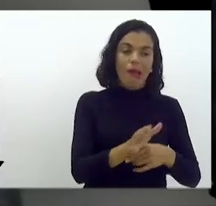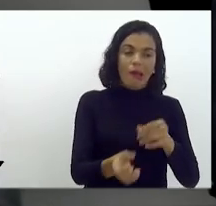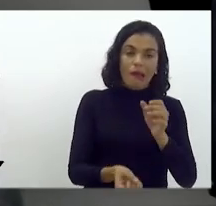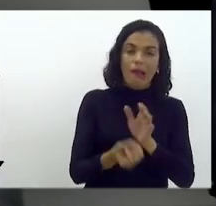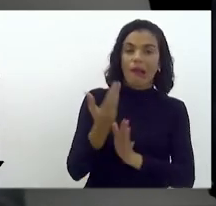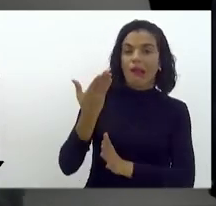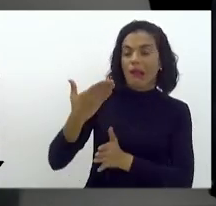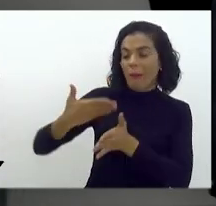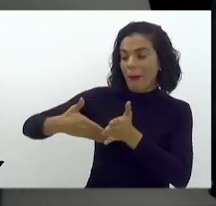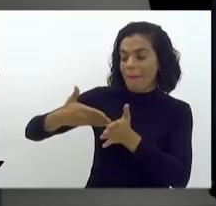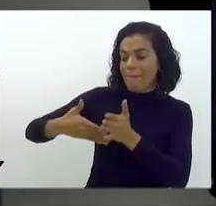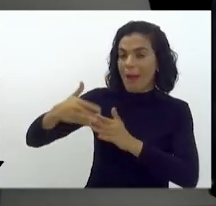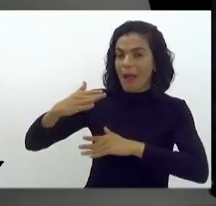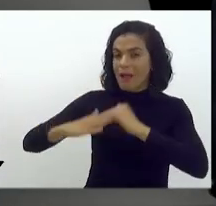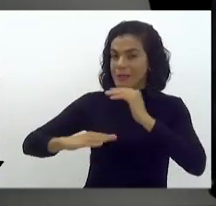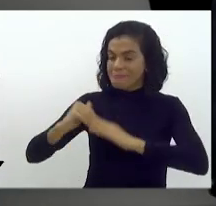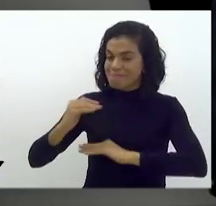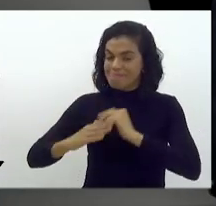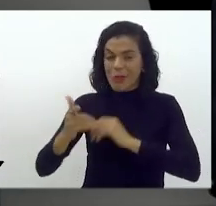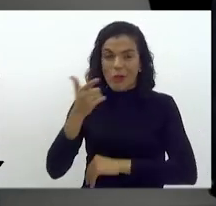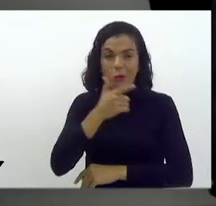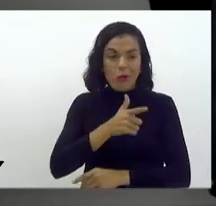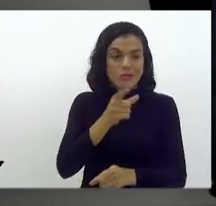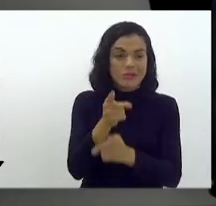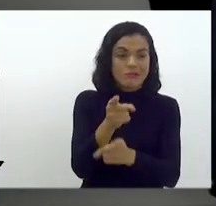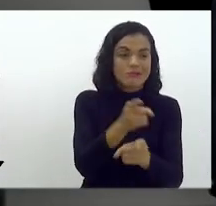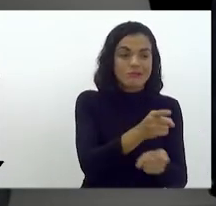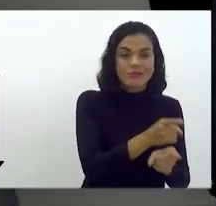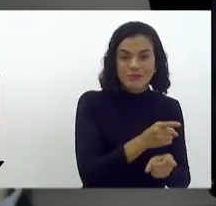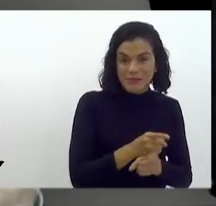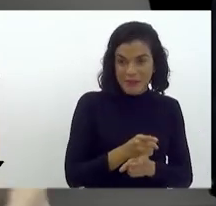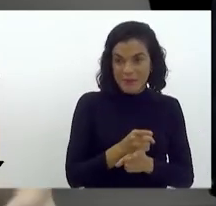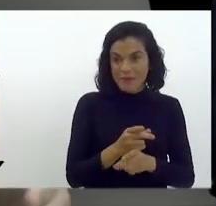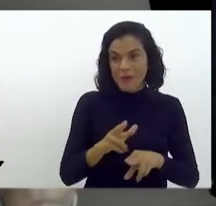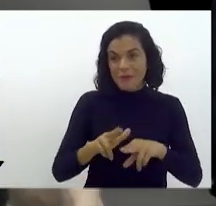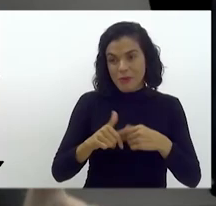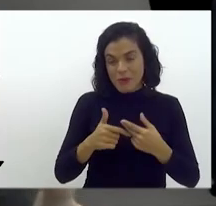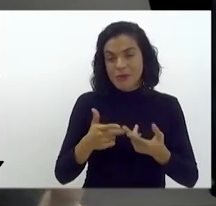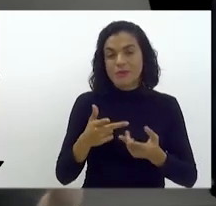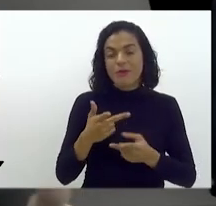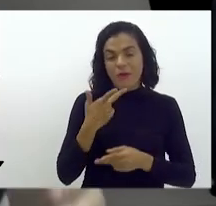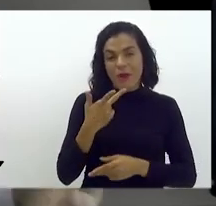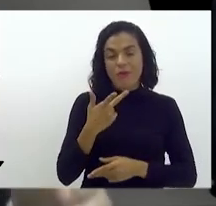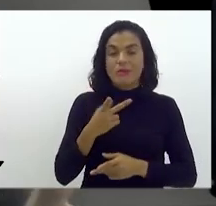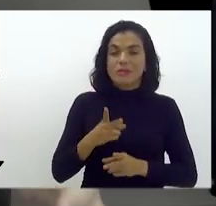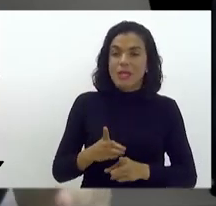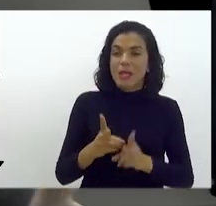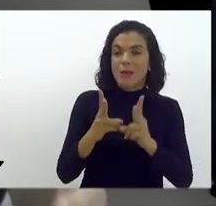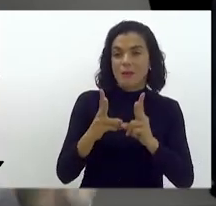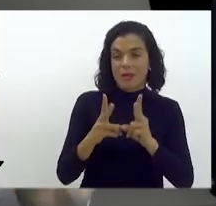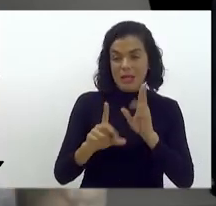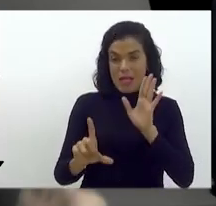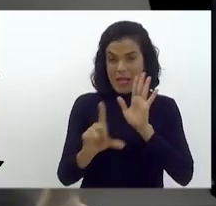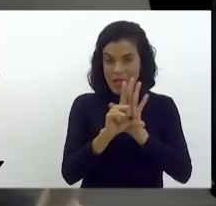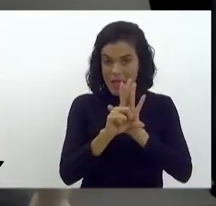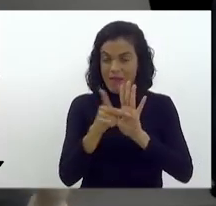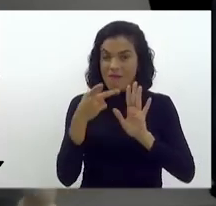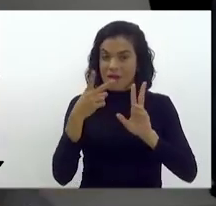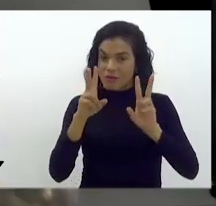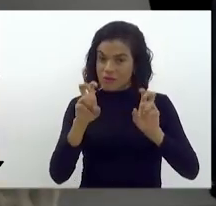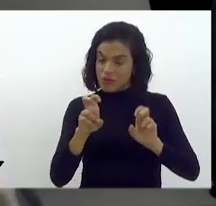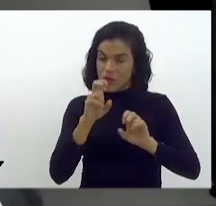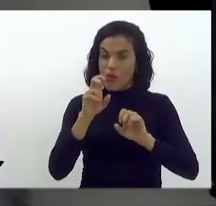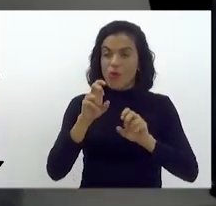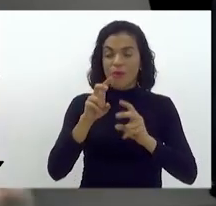um empecilho técnico que impede que depois eu consigo descobrir uma autoria então por isso que eu falo que toda modificação e legislação que trata de informática